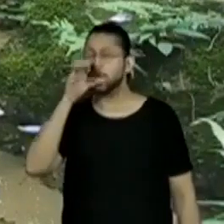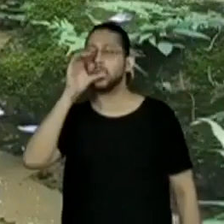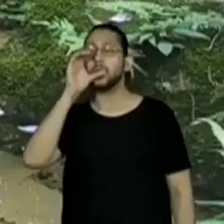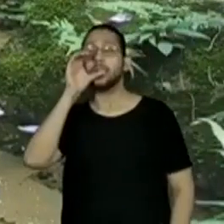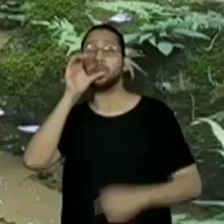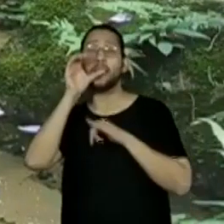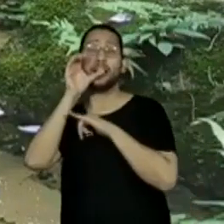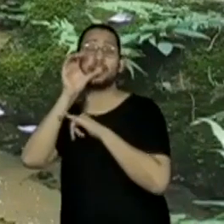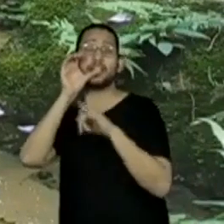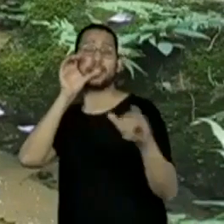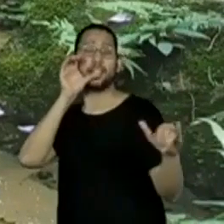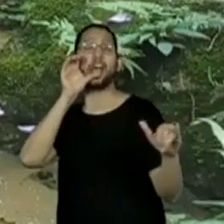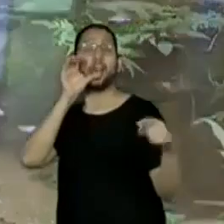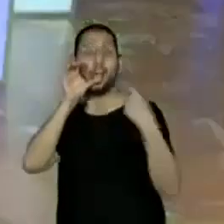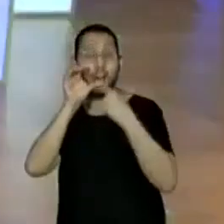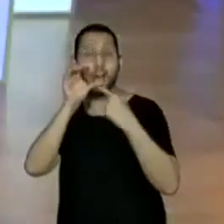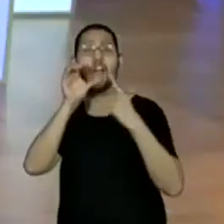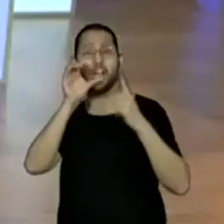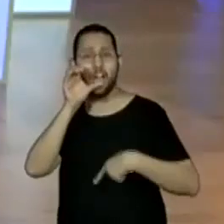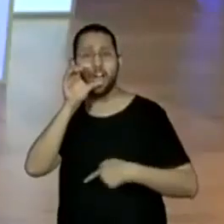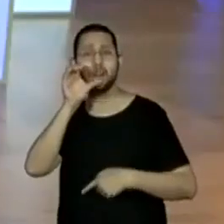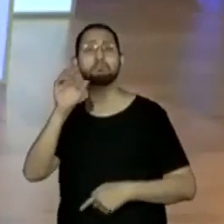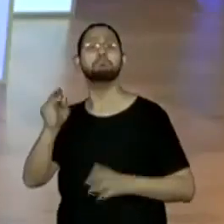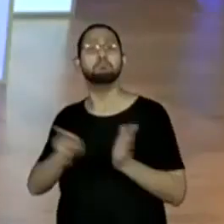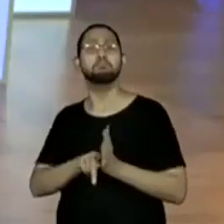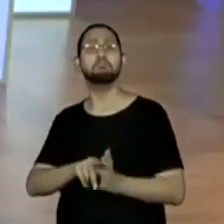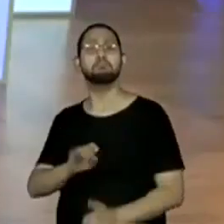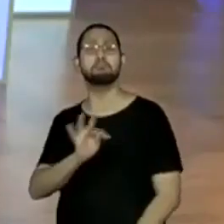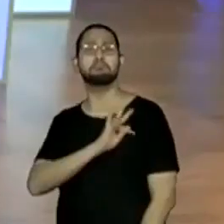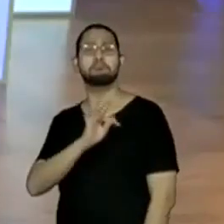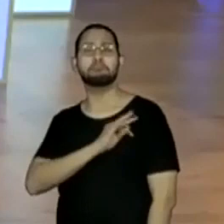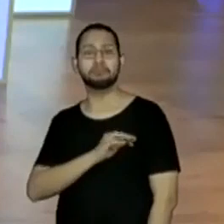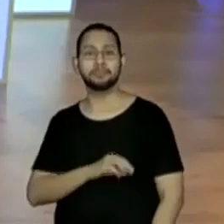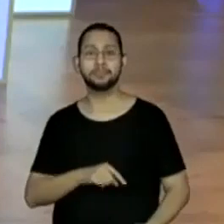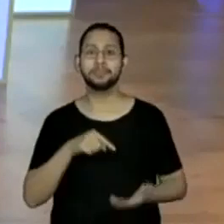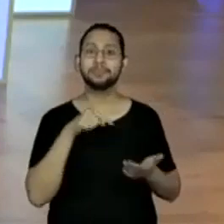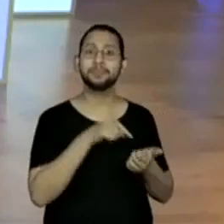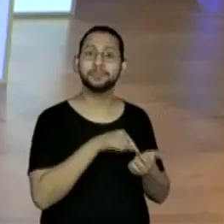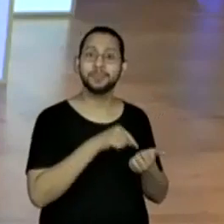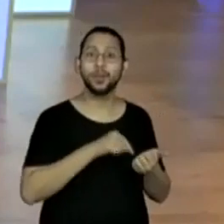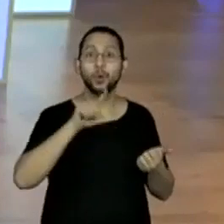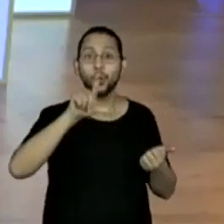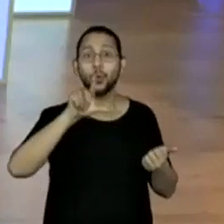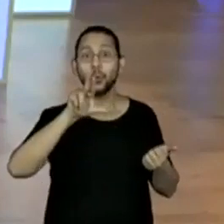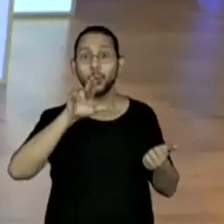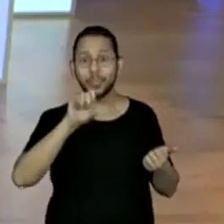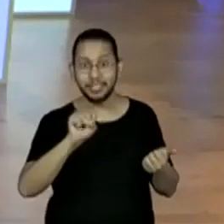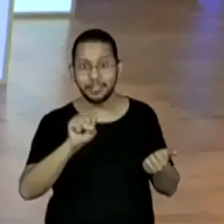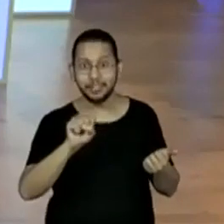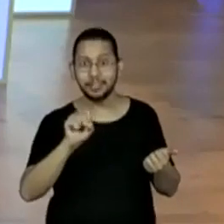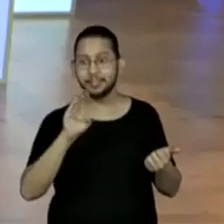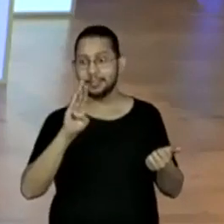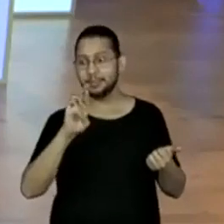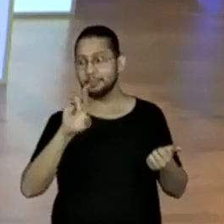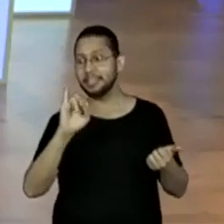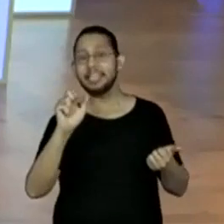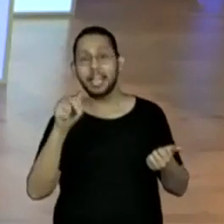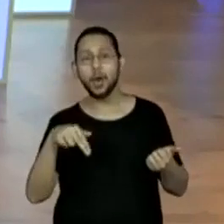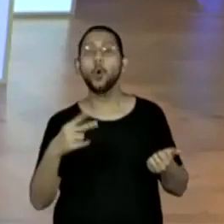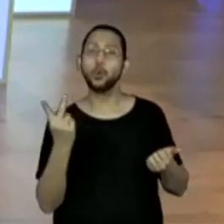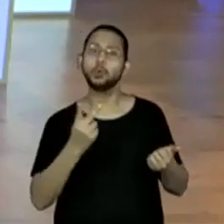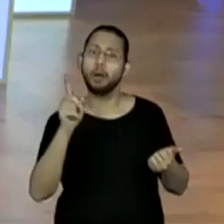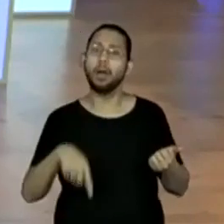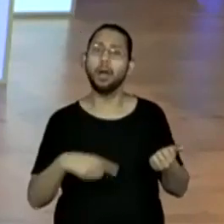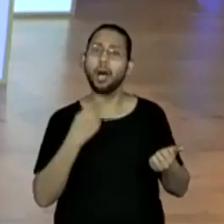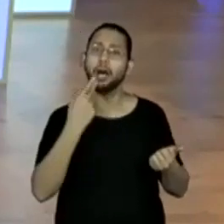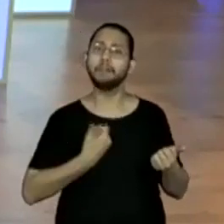Tietê. Perfeito. Luiz, Brian, ambos são de Salesópolis, sejam muito bem-vindos. Qual é o